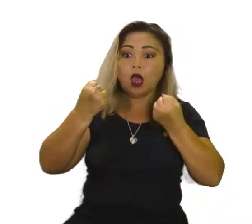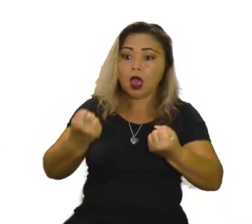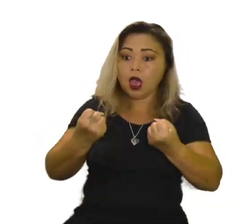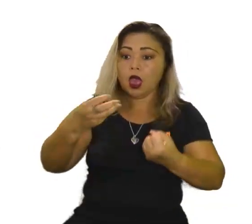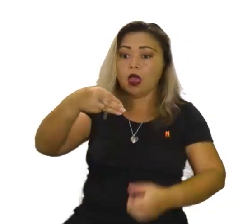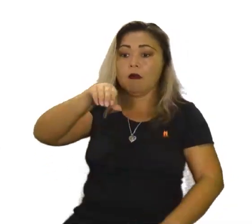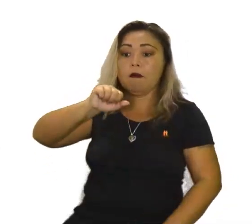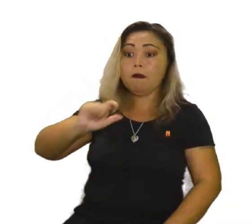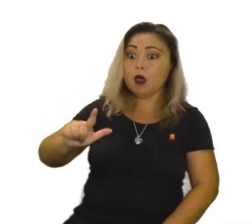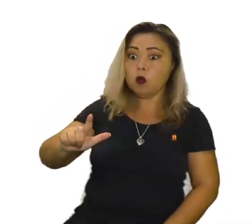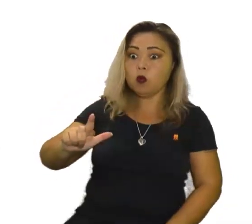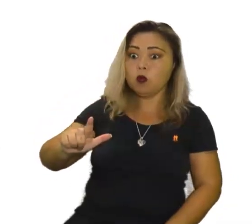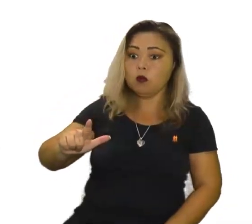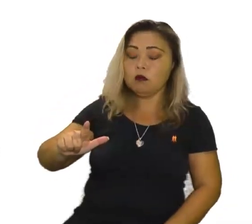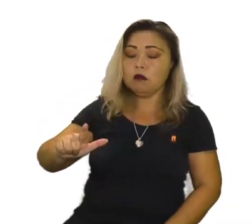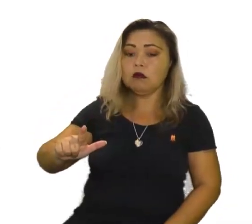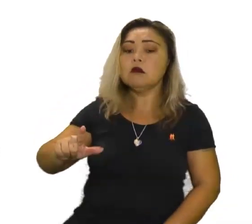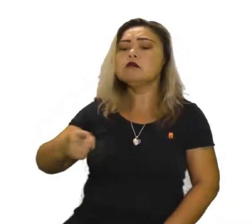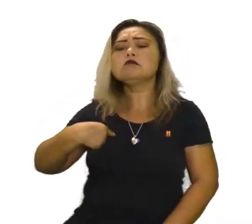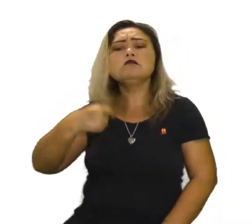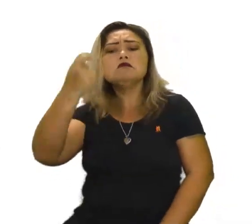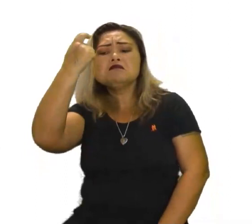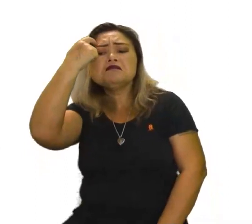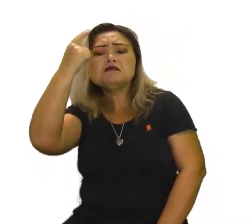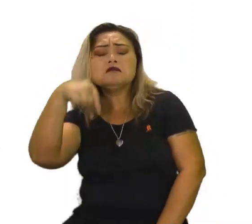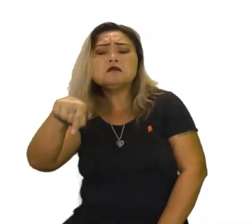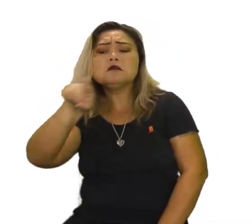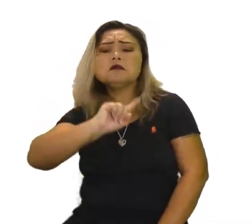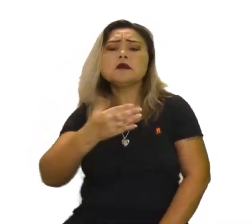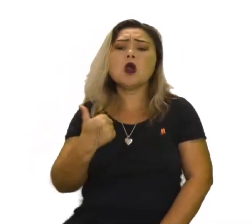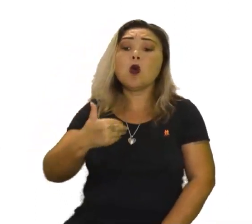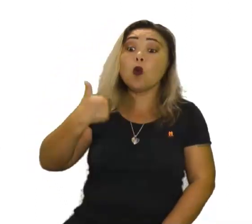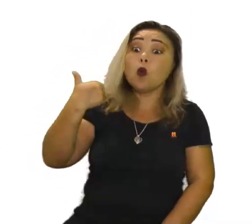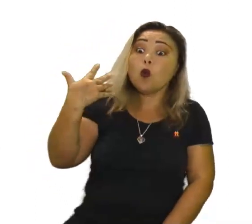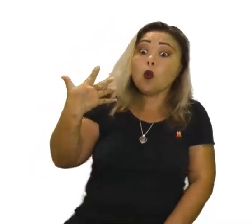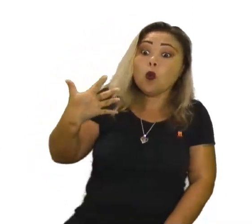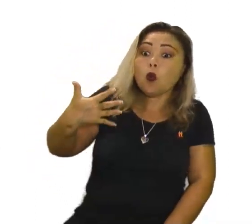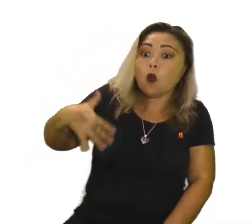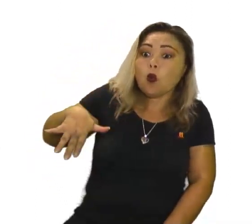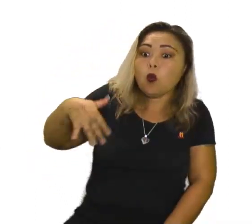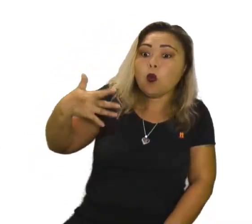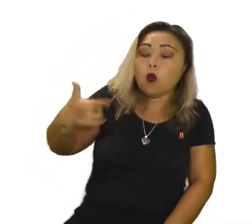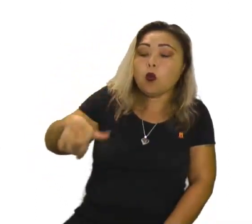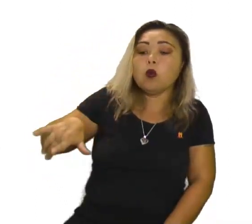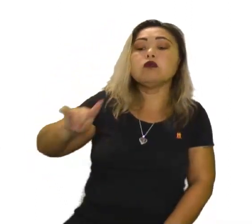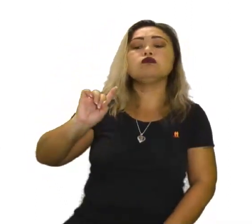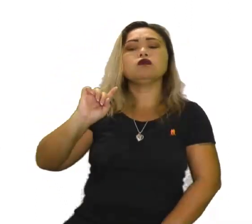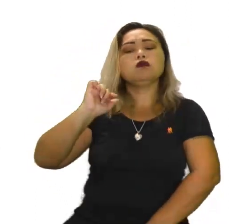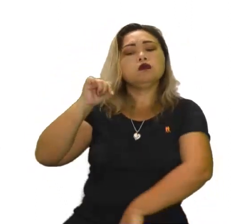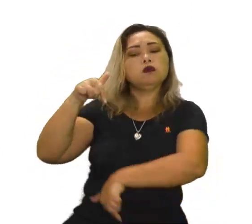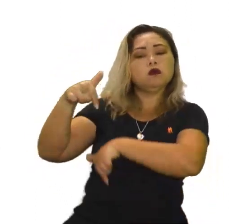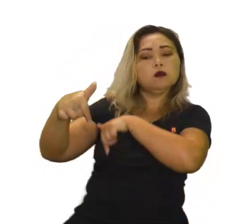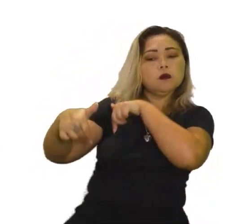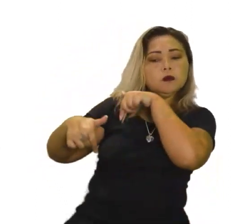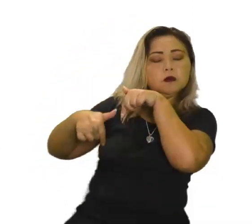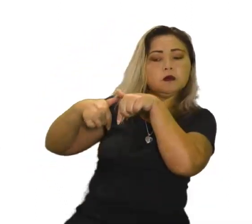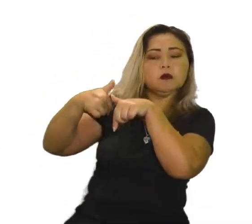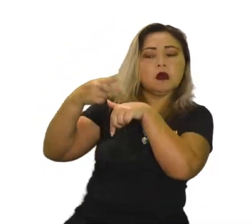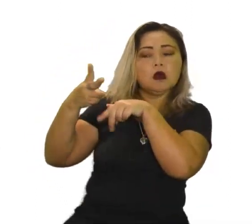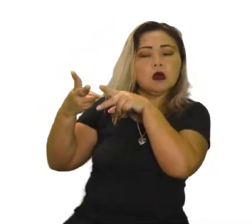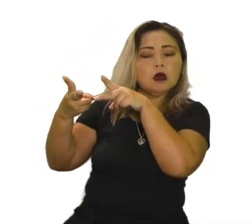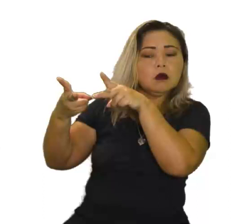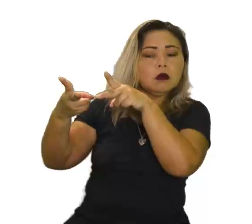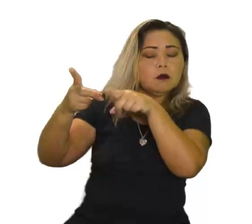mel. Para vocês terem uma ideia do quanto que elas trabalham para captar